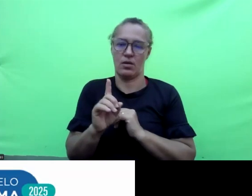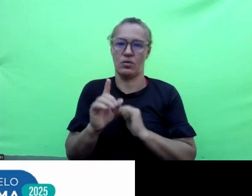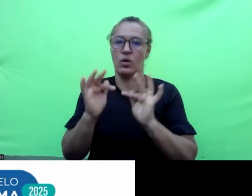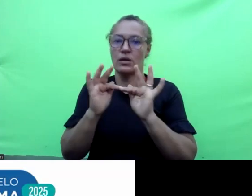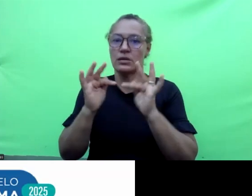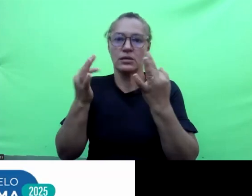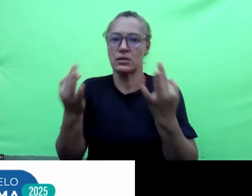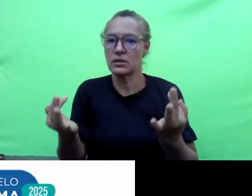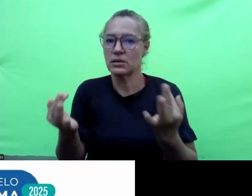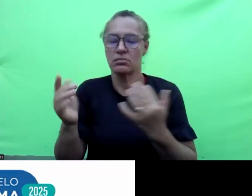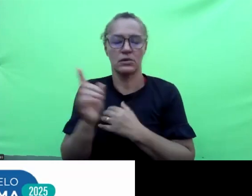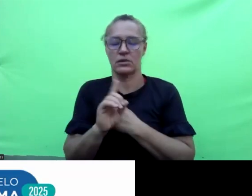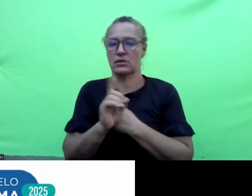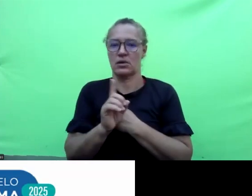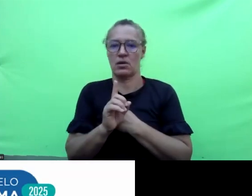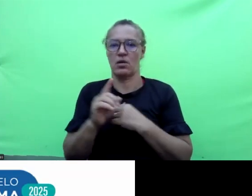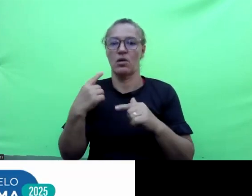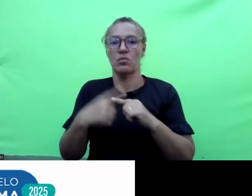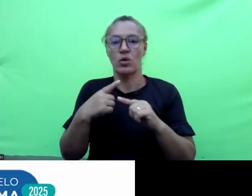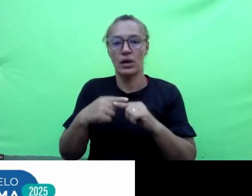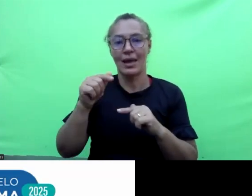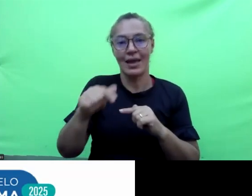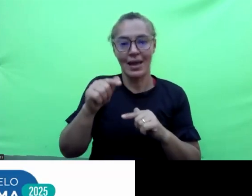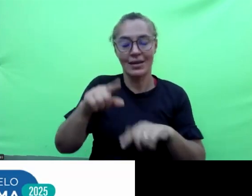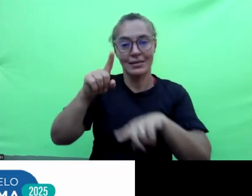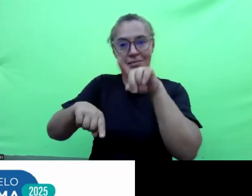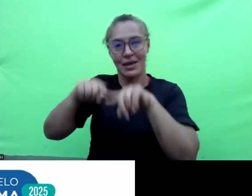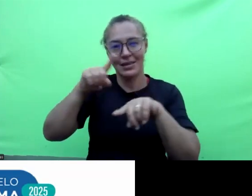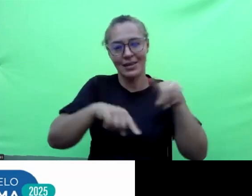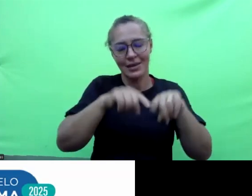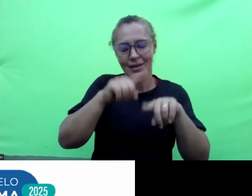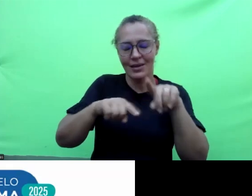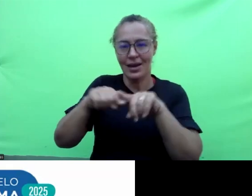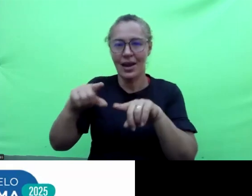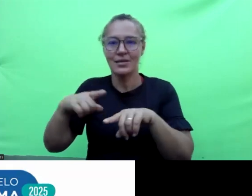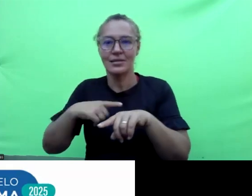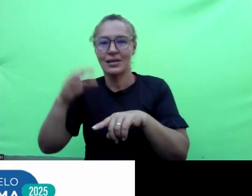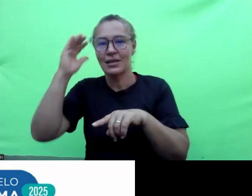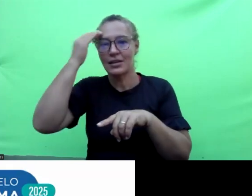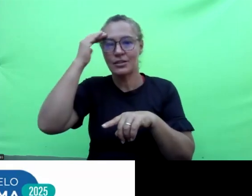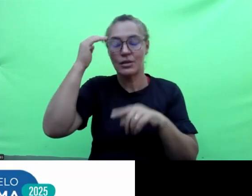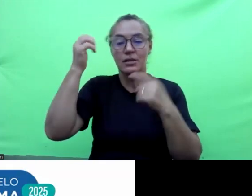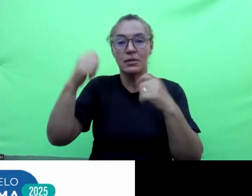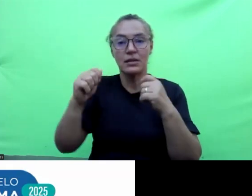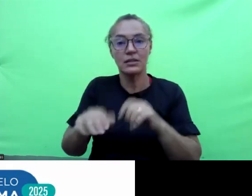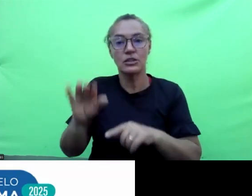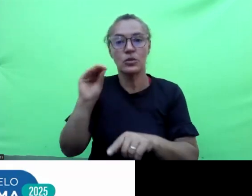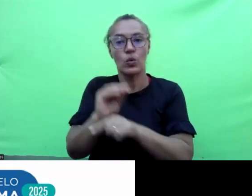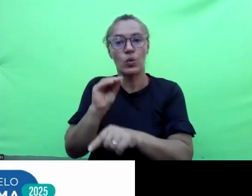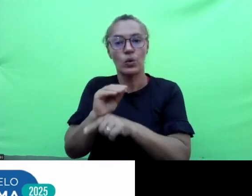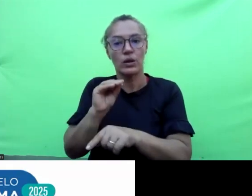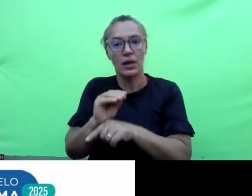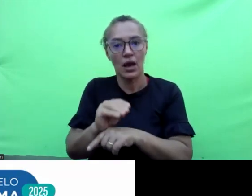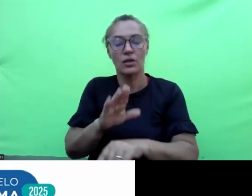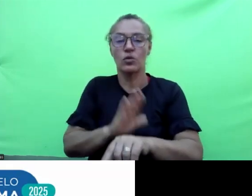Porque mesmo esses aparelhos, eles têm interpretações que merecem muito cuidado na hora que você vai tentar afirmar